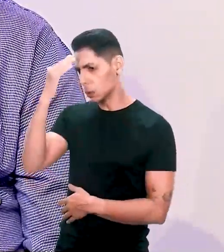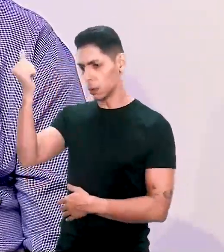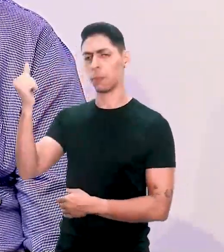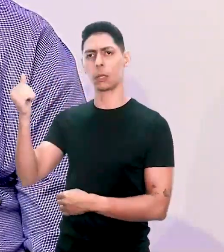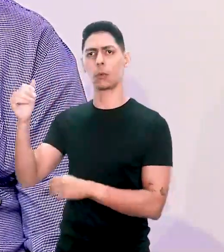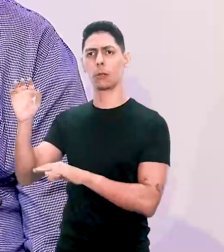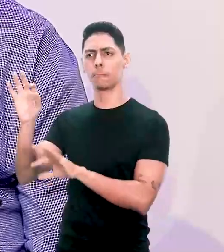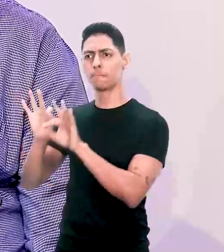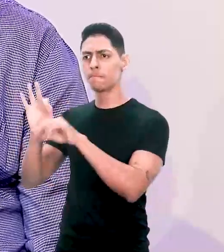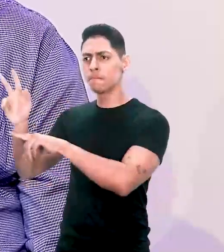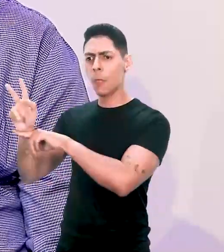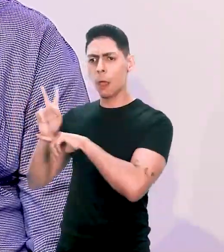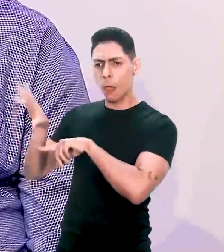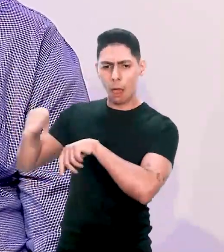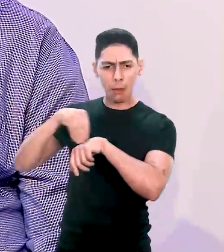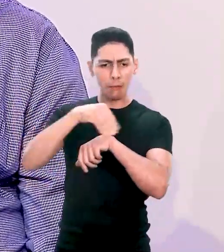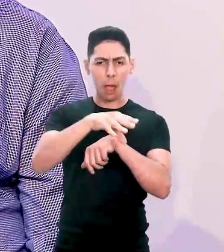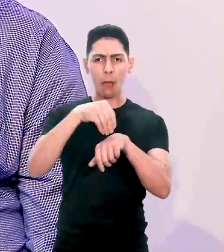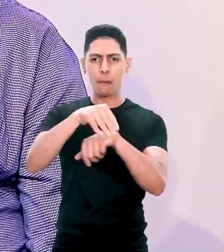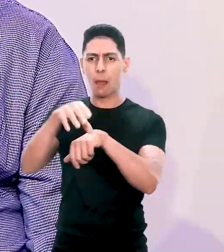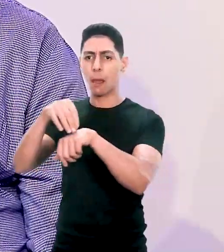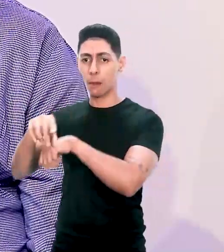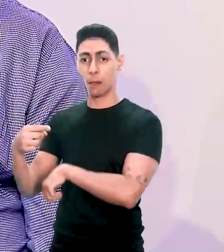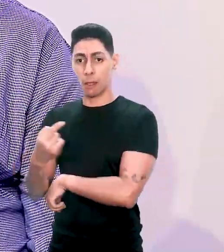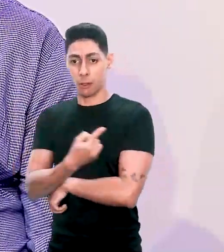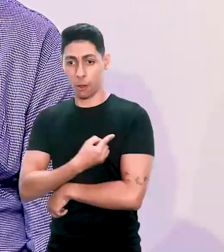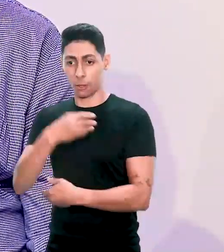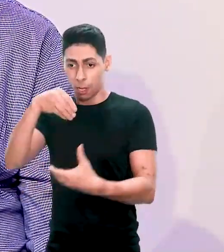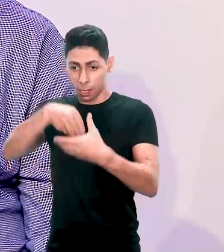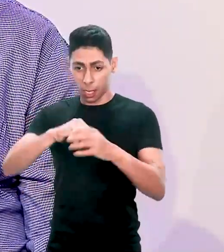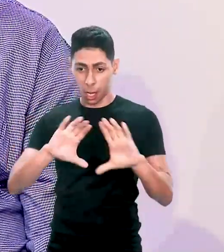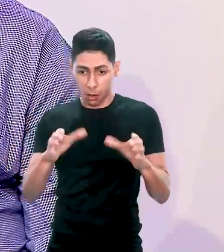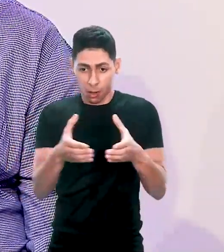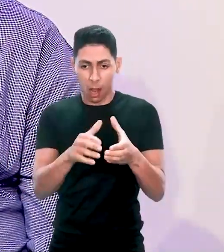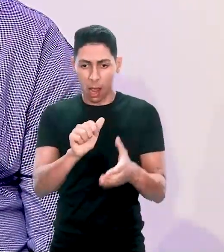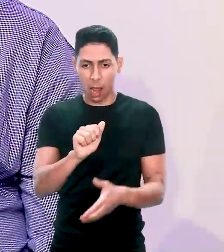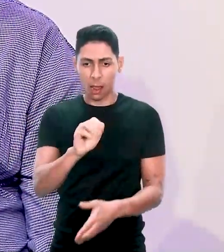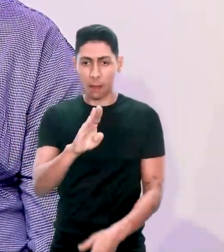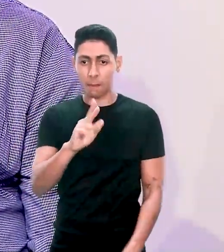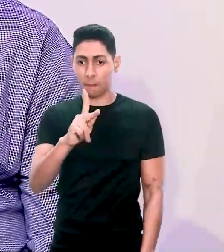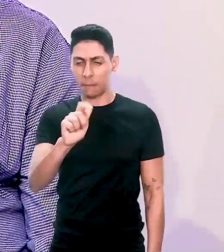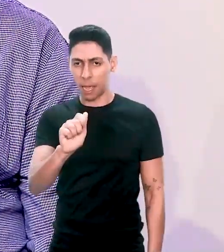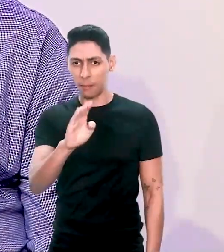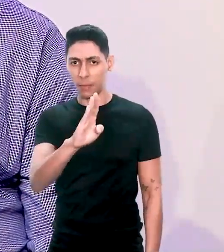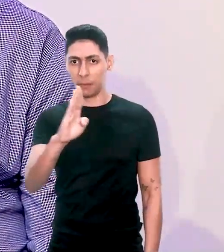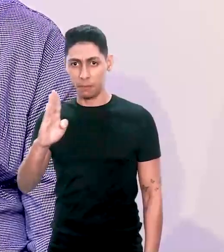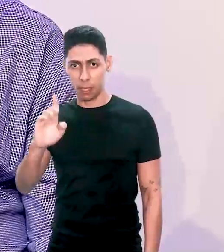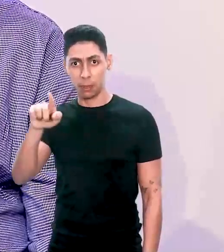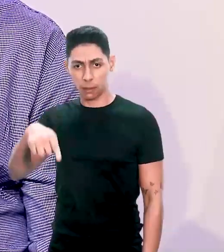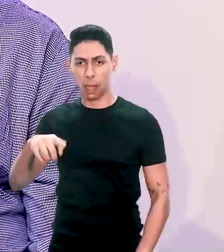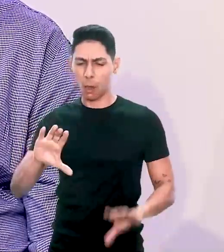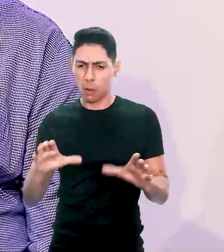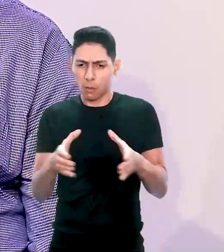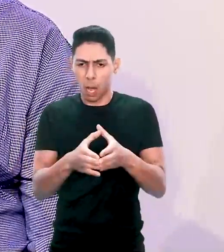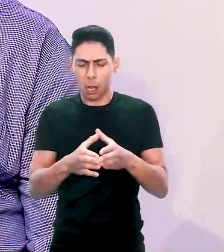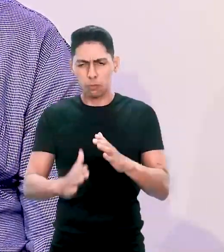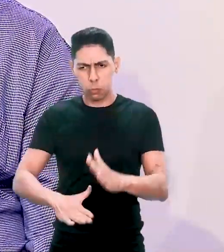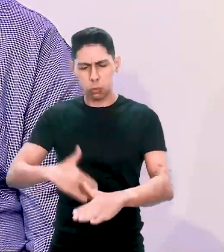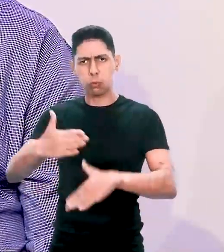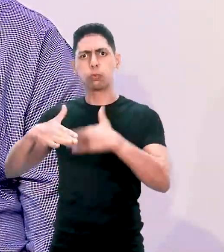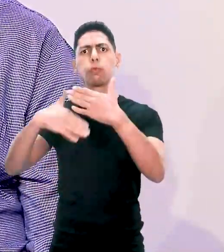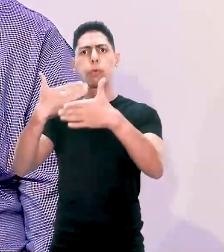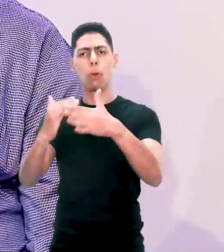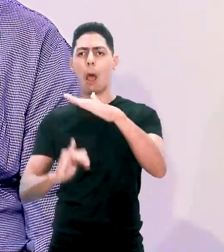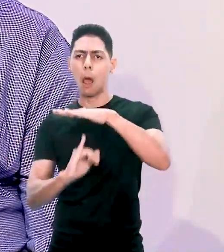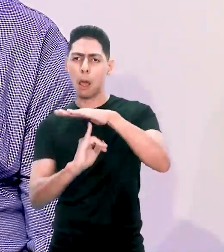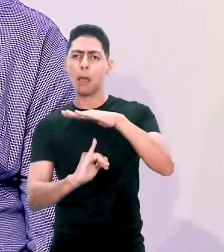seu conhecimento à nossa APABB, que é uma entidade que cresce a cada dia, uma instituição